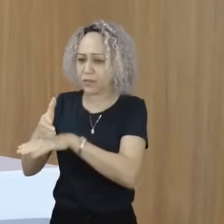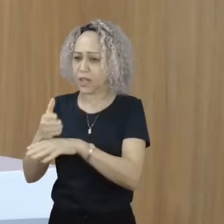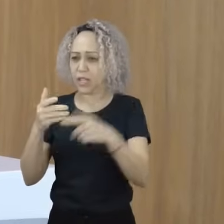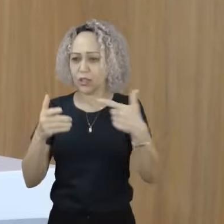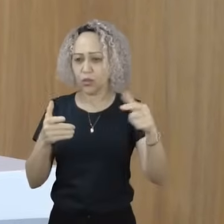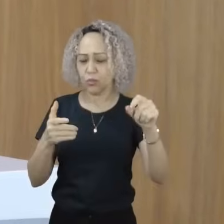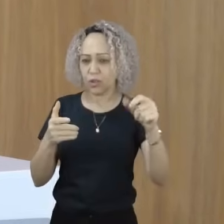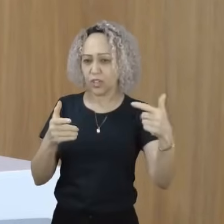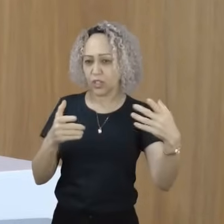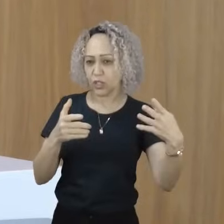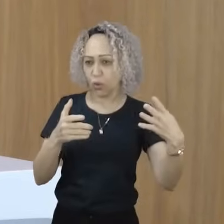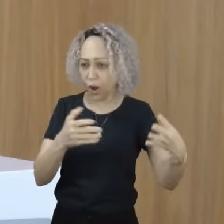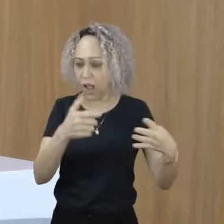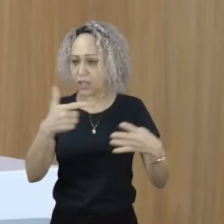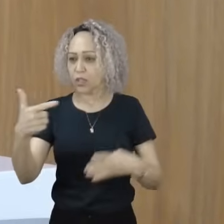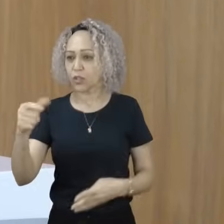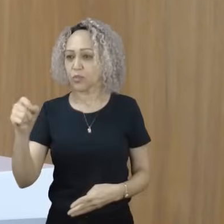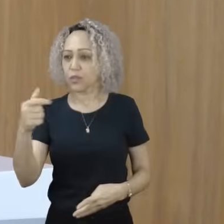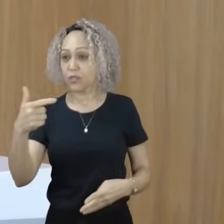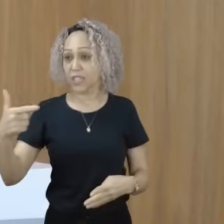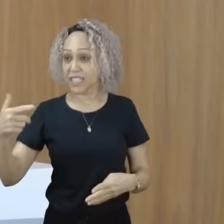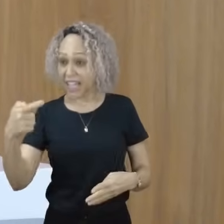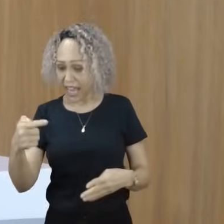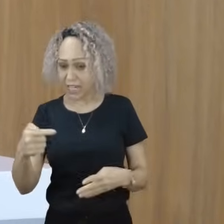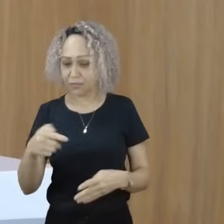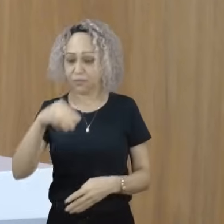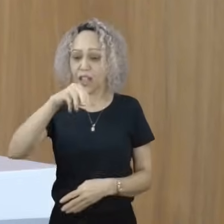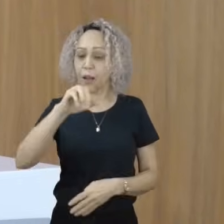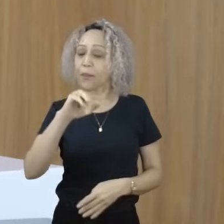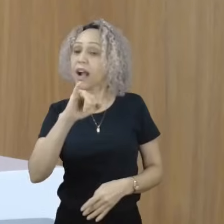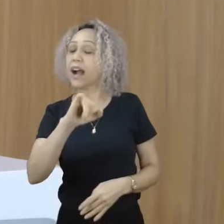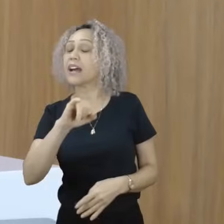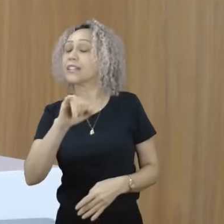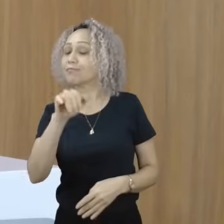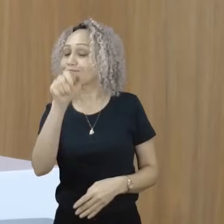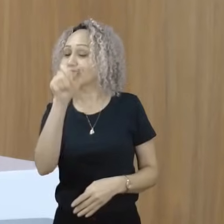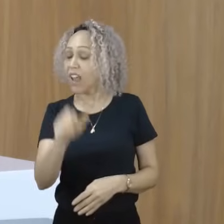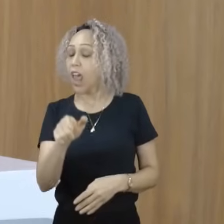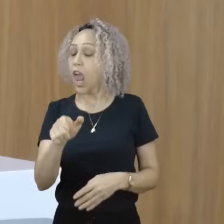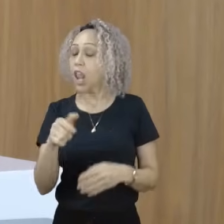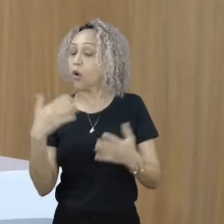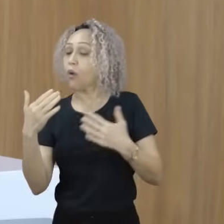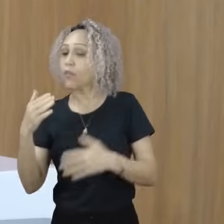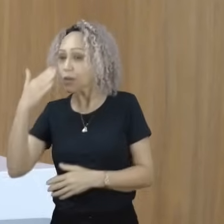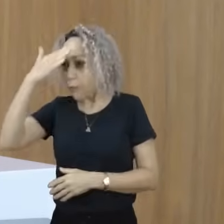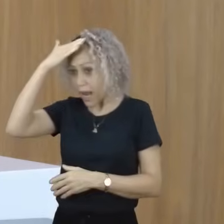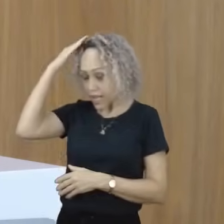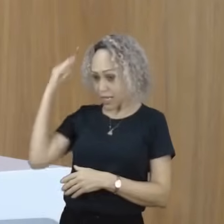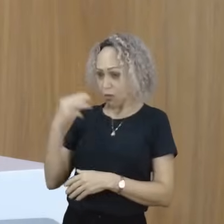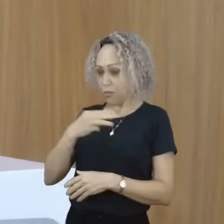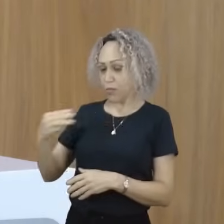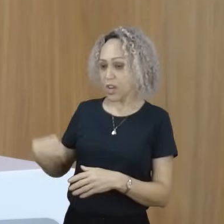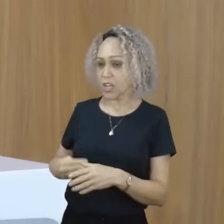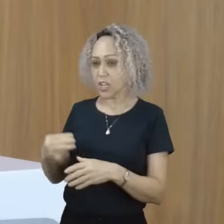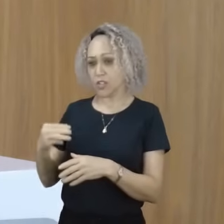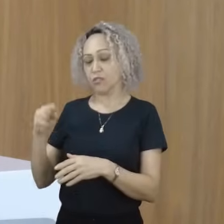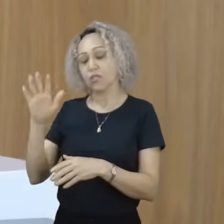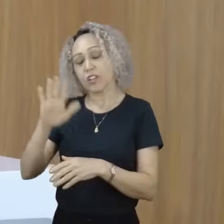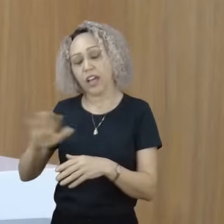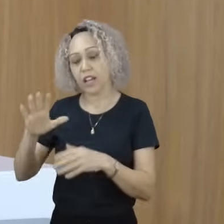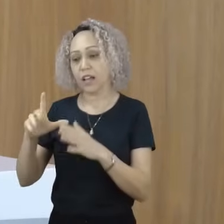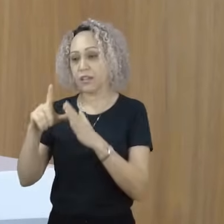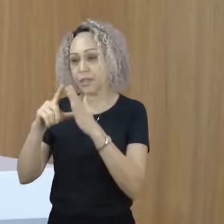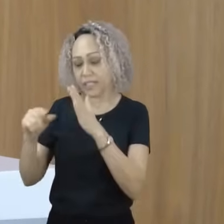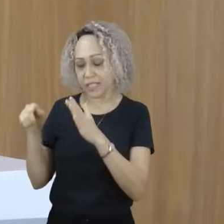2024-2027. A Mariana Jacob conversou com o ministro-chefe da Secretaria-Geral da Presidência da República, Márcio Macedo, sobre a construção